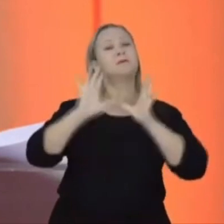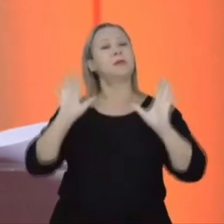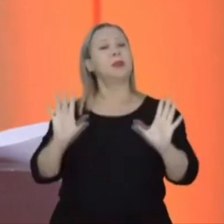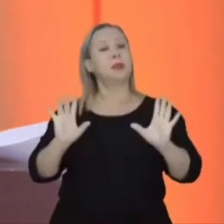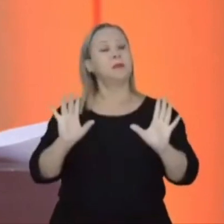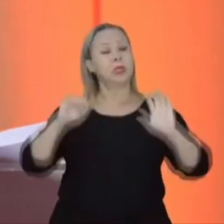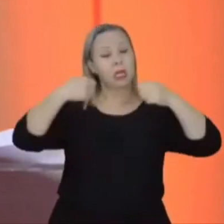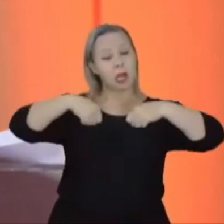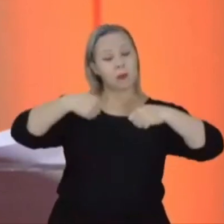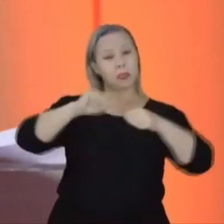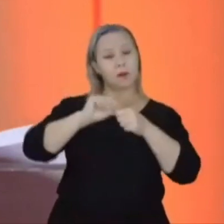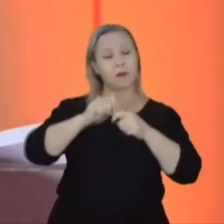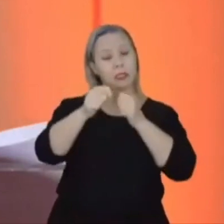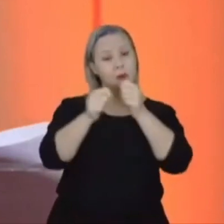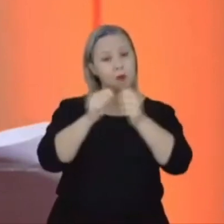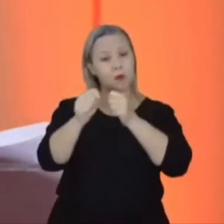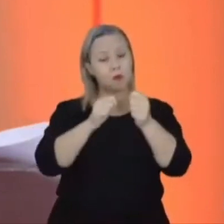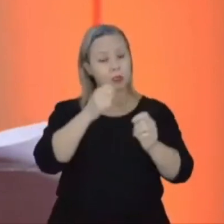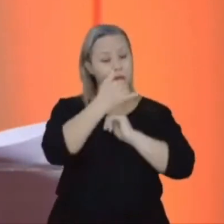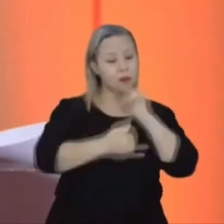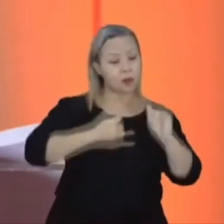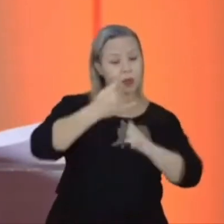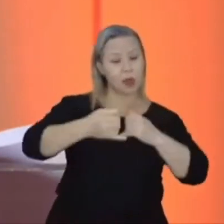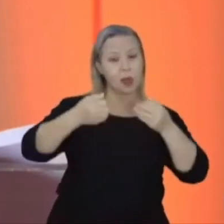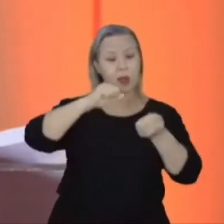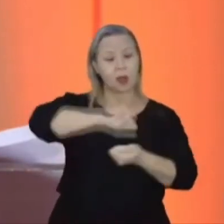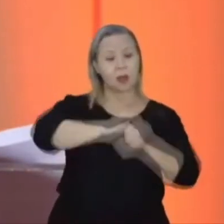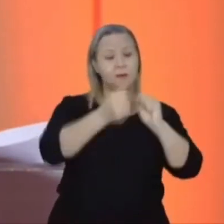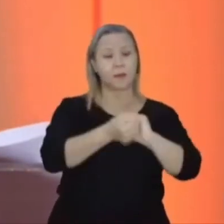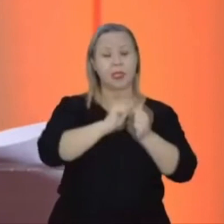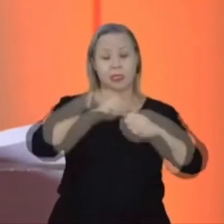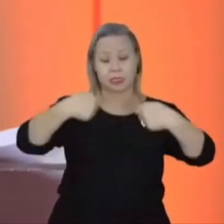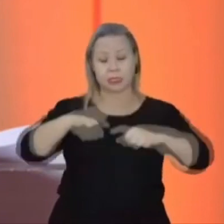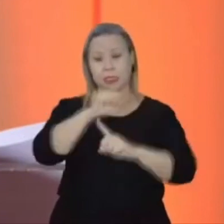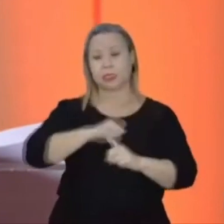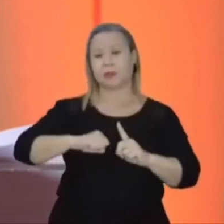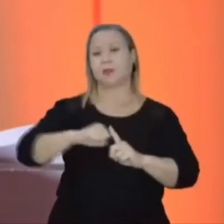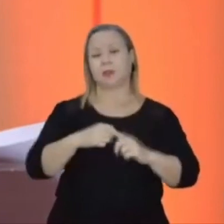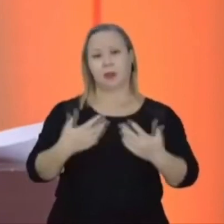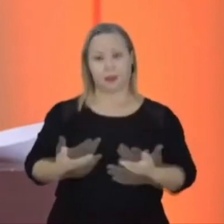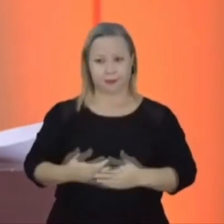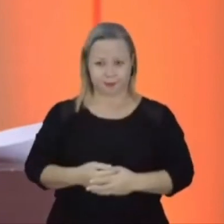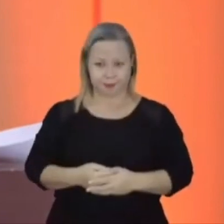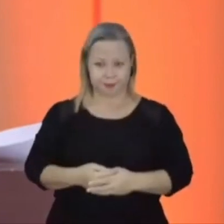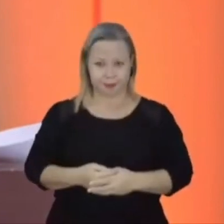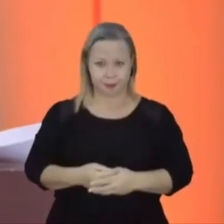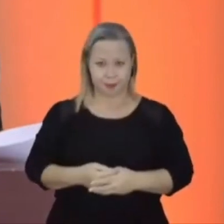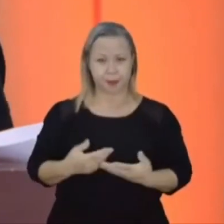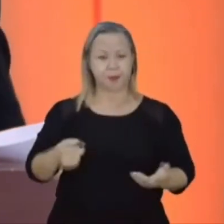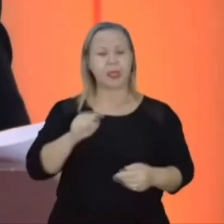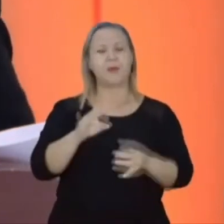regulação, adequar às necessidades da sociedade? Sabe? Você vai permitir a vigência e